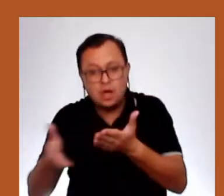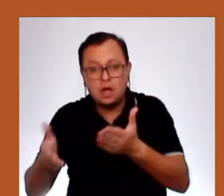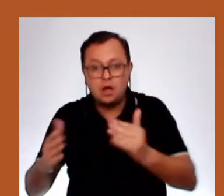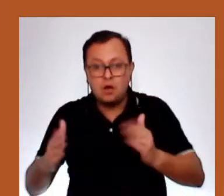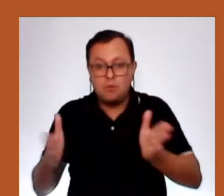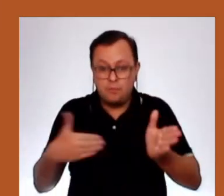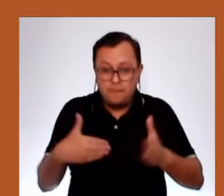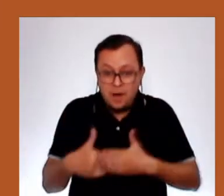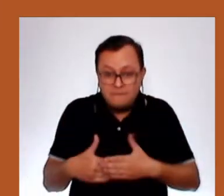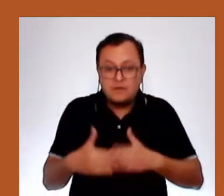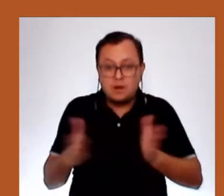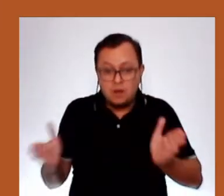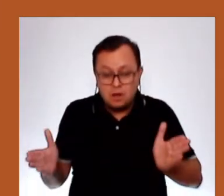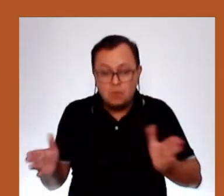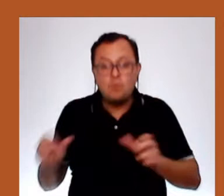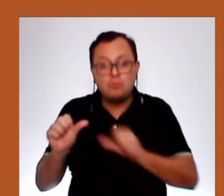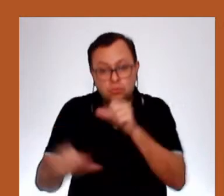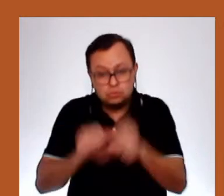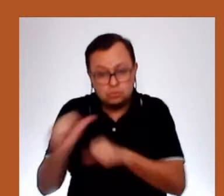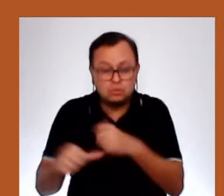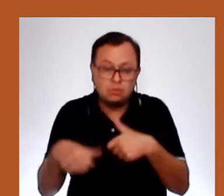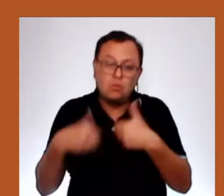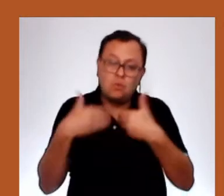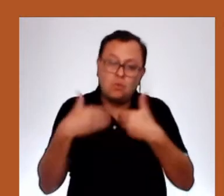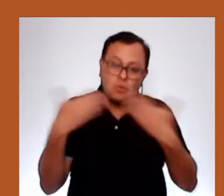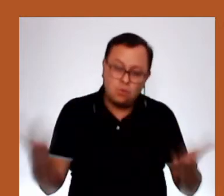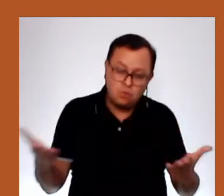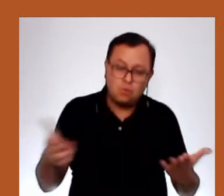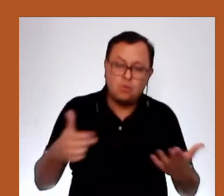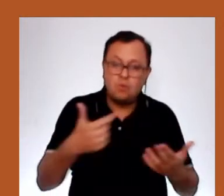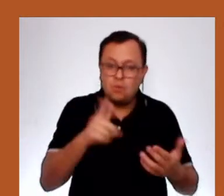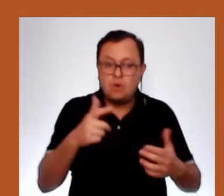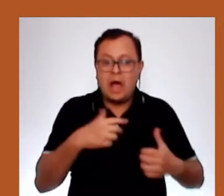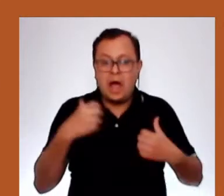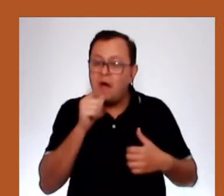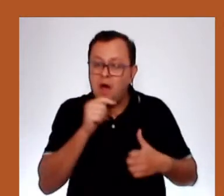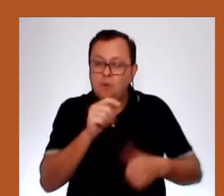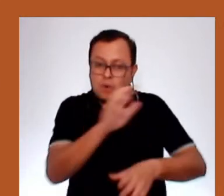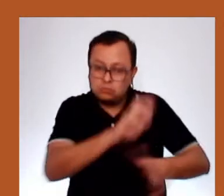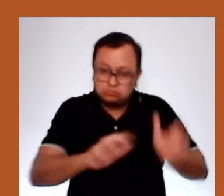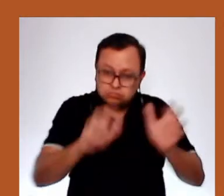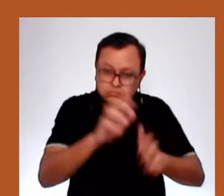Você... Isso é transdisciplinaridade. É você